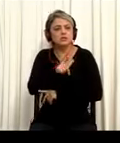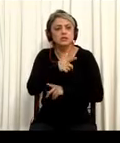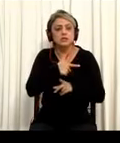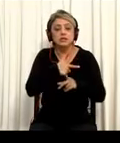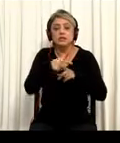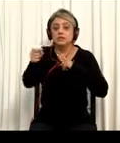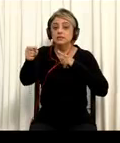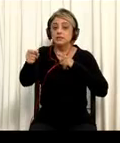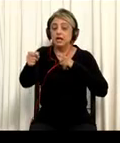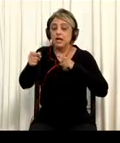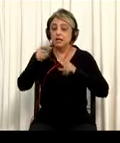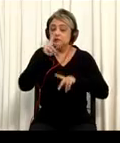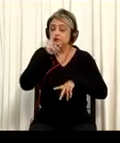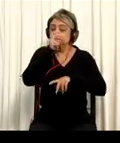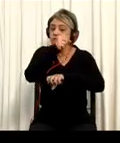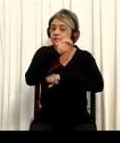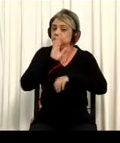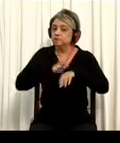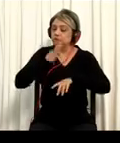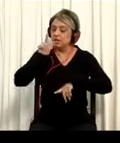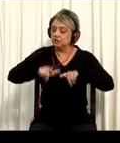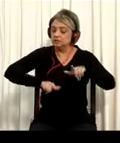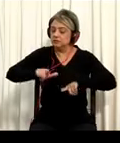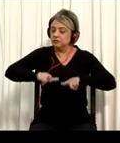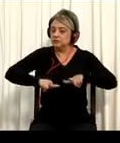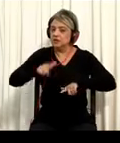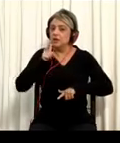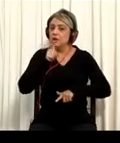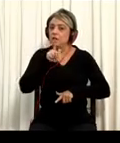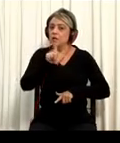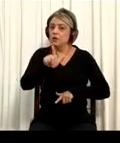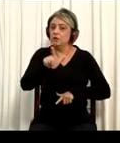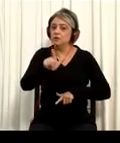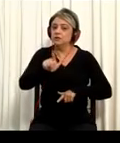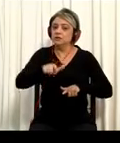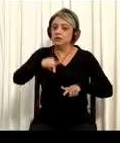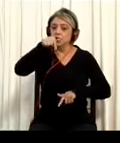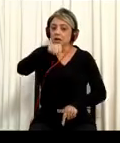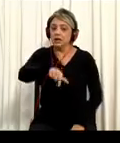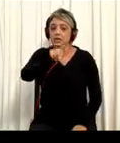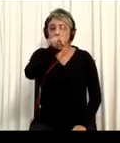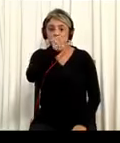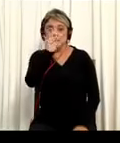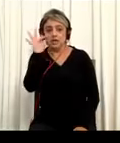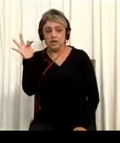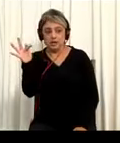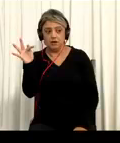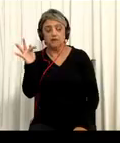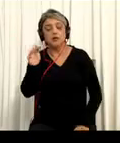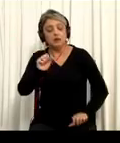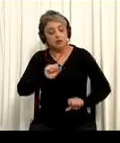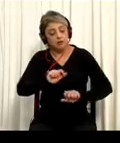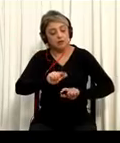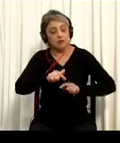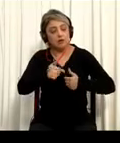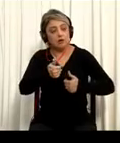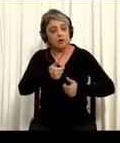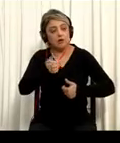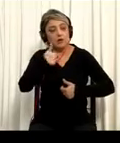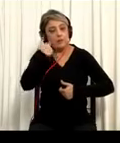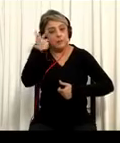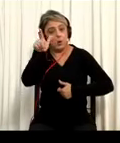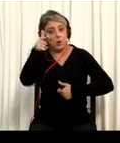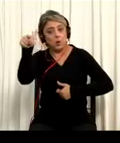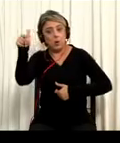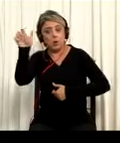mais fortalecidos como classe trabalhadora e conseguir atuar no Distrito Federal, para a gente conseguir aí também depois chegar